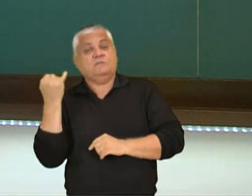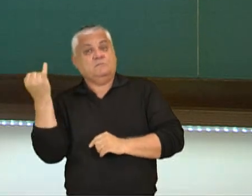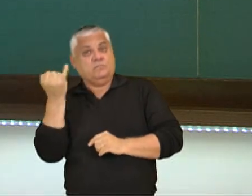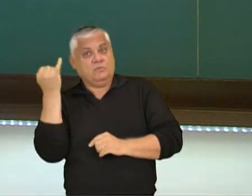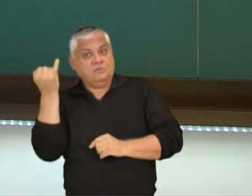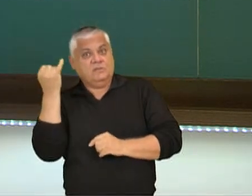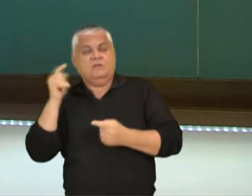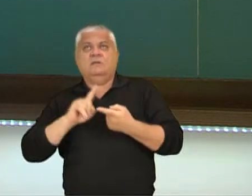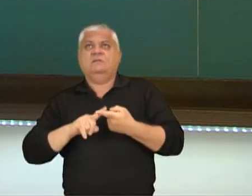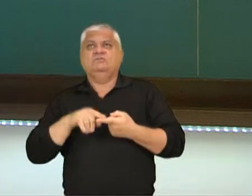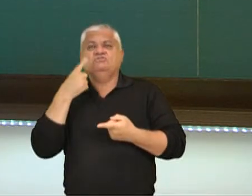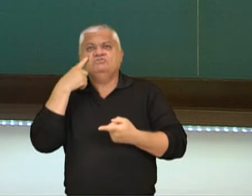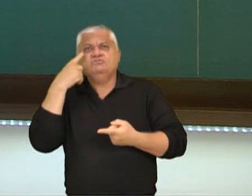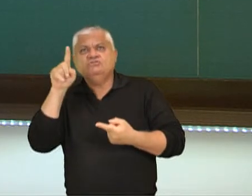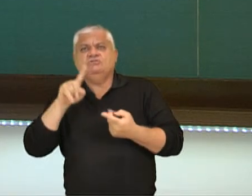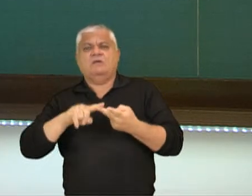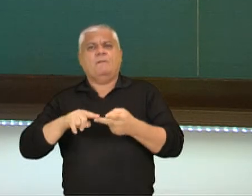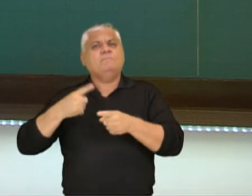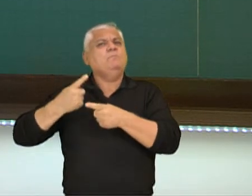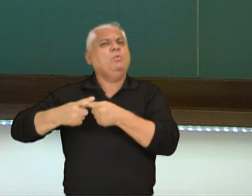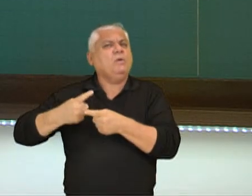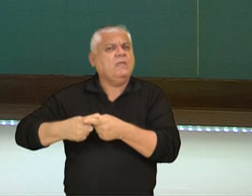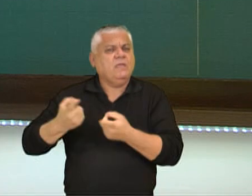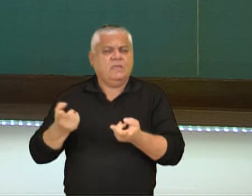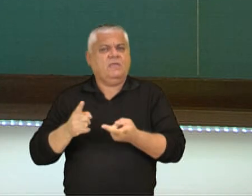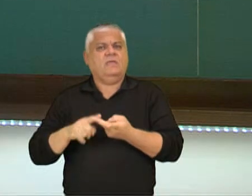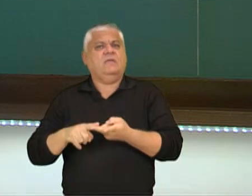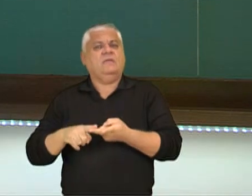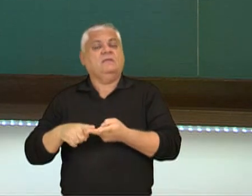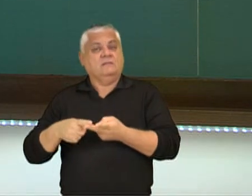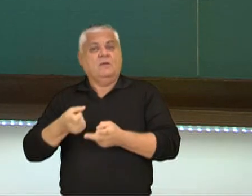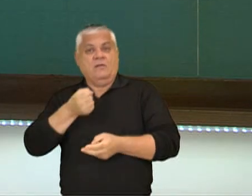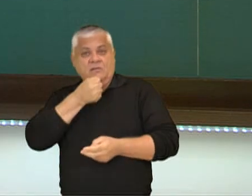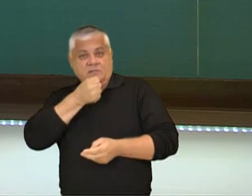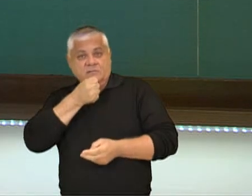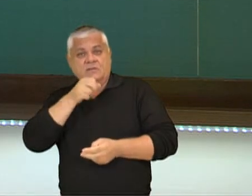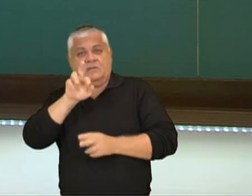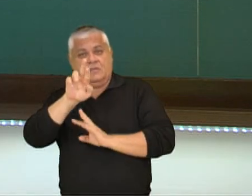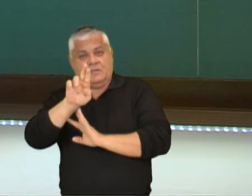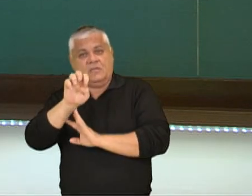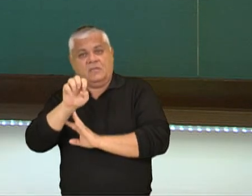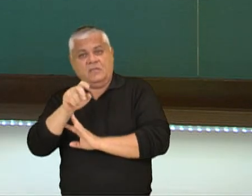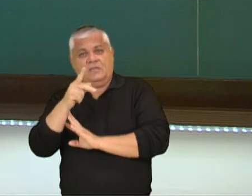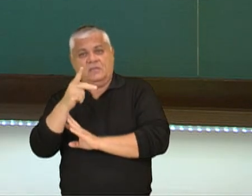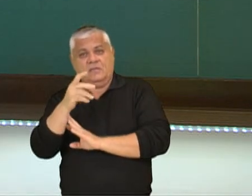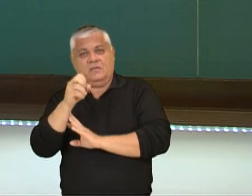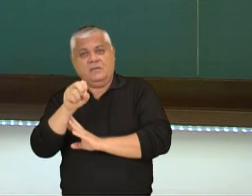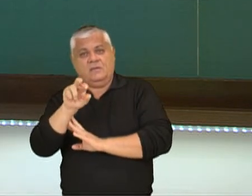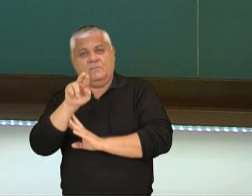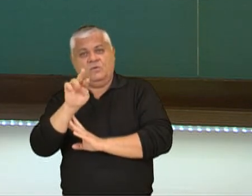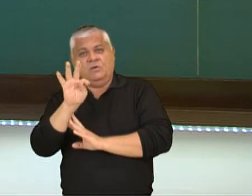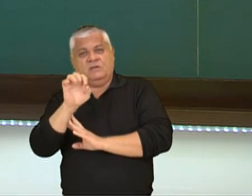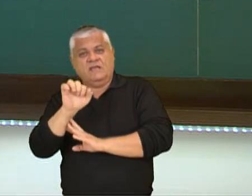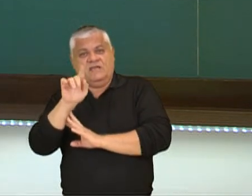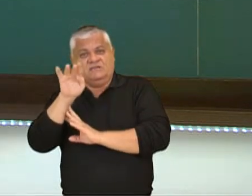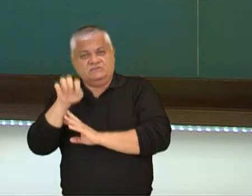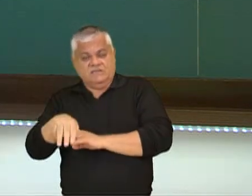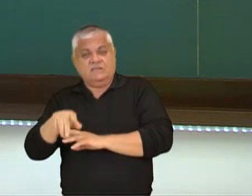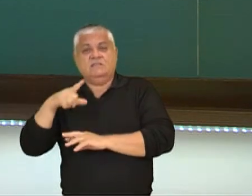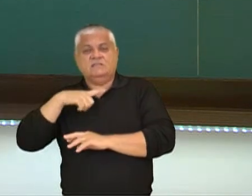importante, dados, acontecimentos, né? Na reportagem, eu posso trazer para dentro dela